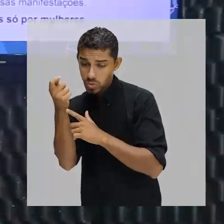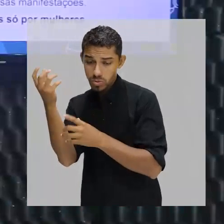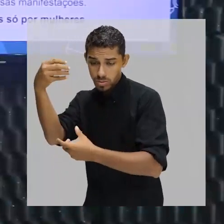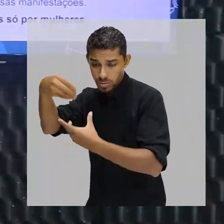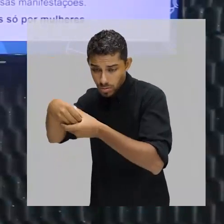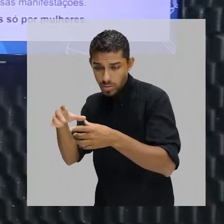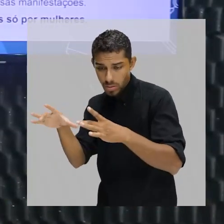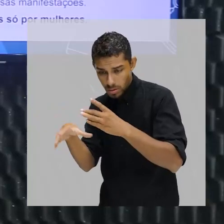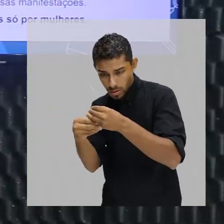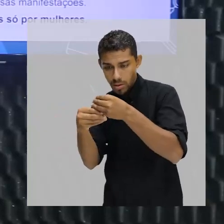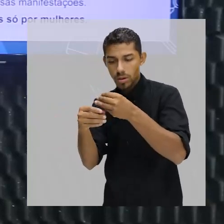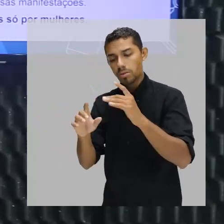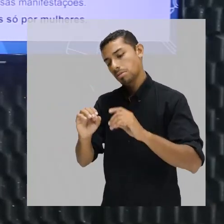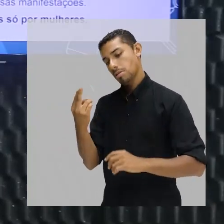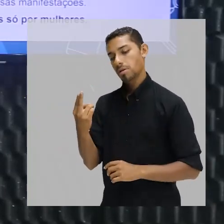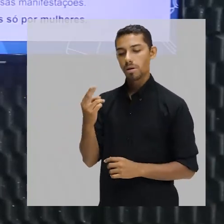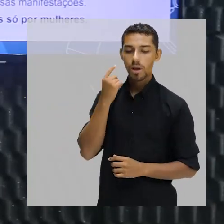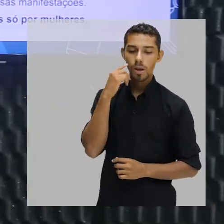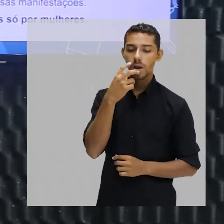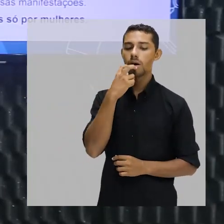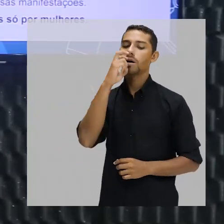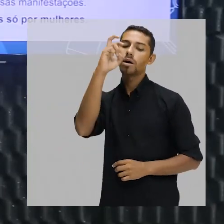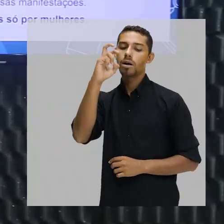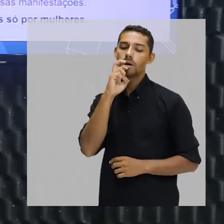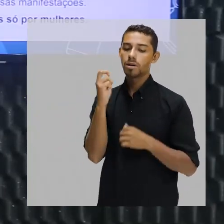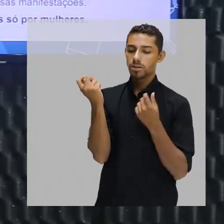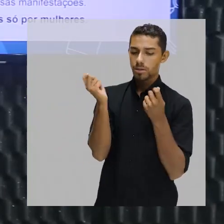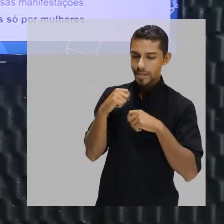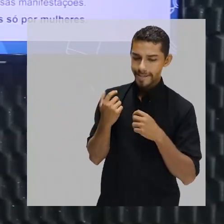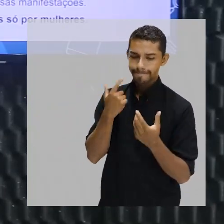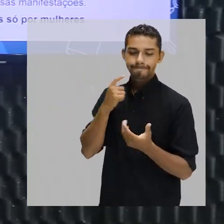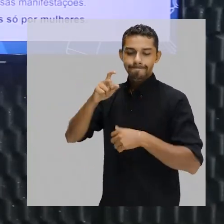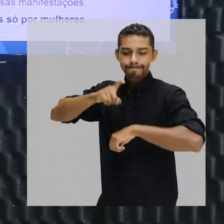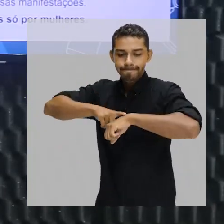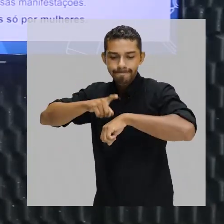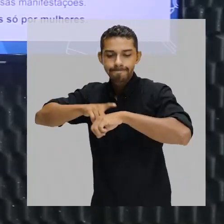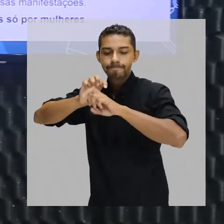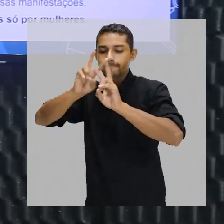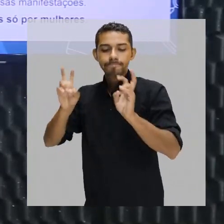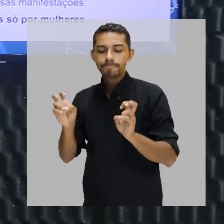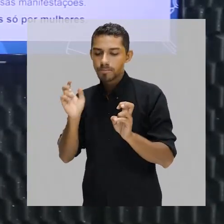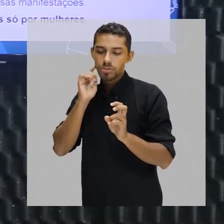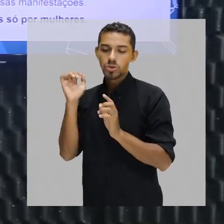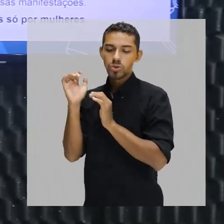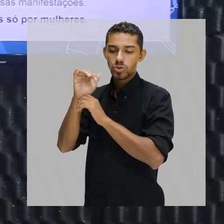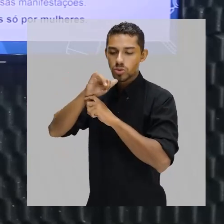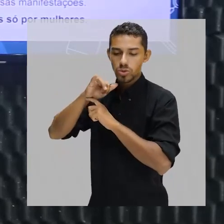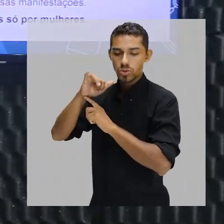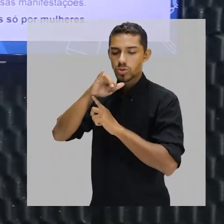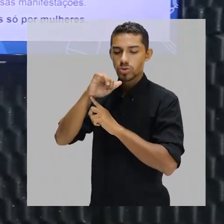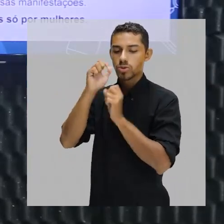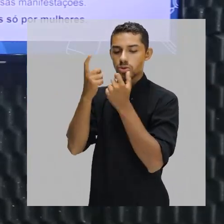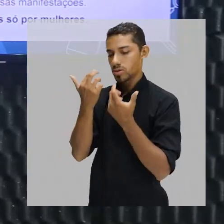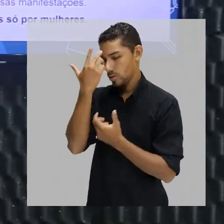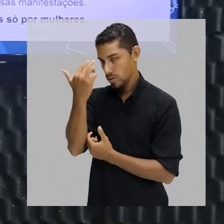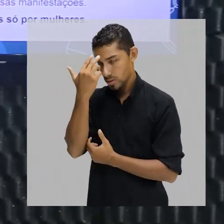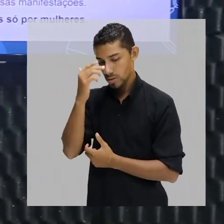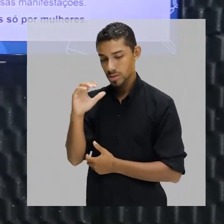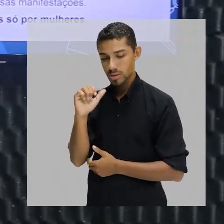ter óperas ou operetas. Momentos temáticos, atuações teatrais, que é o caso, por exemplo, do Meu Boi, que tem a história de Catirina, que eu vou já contar para